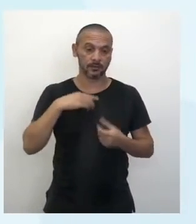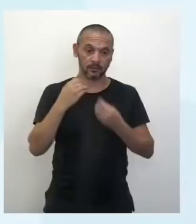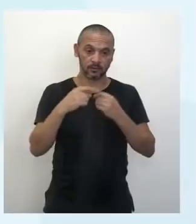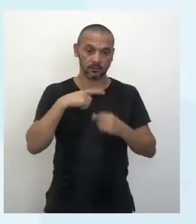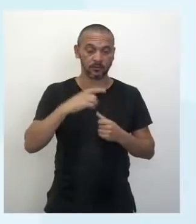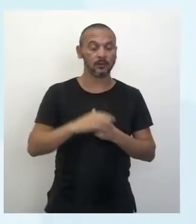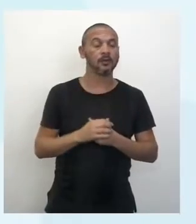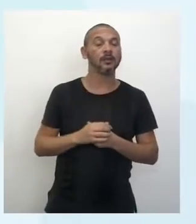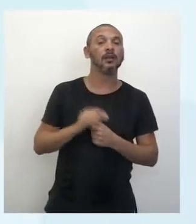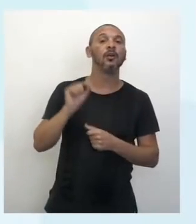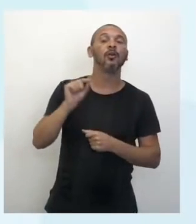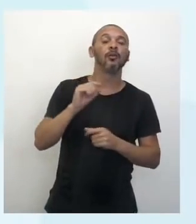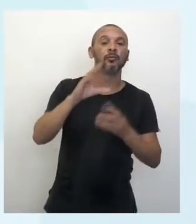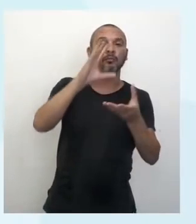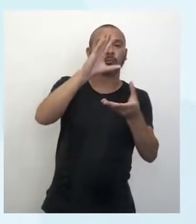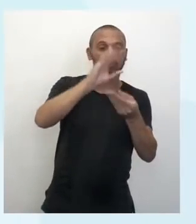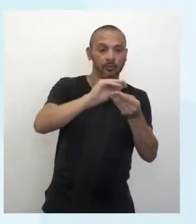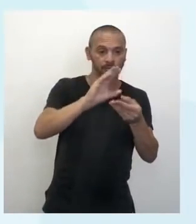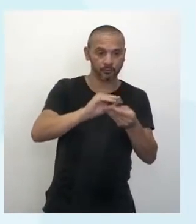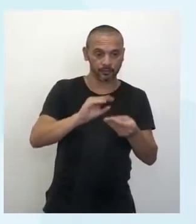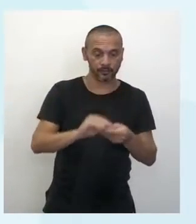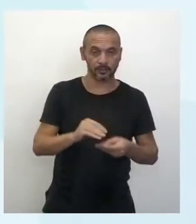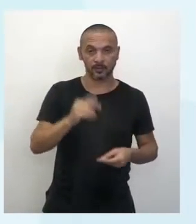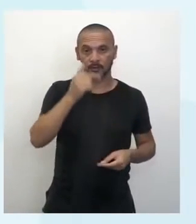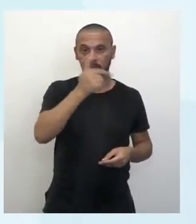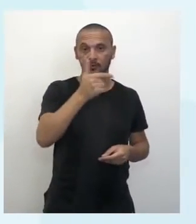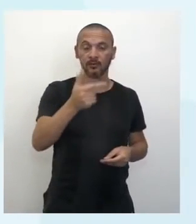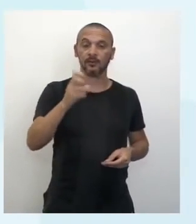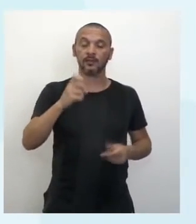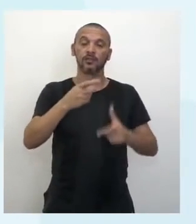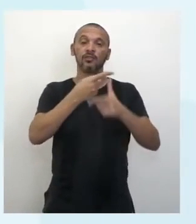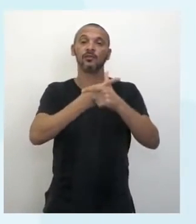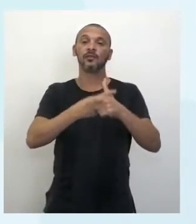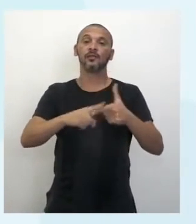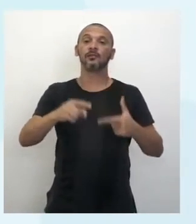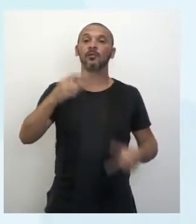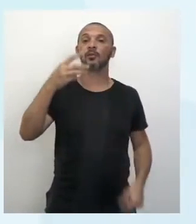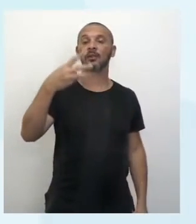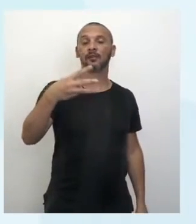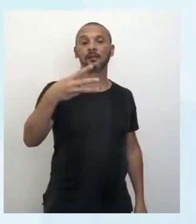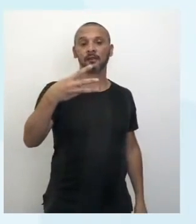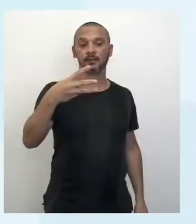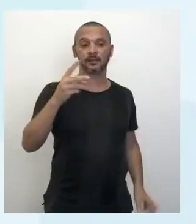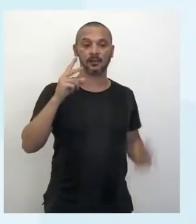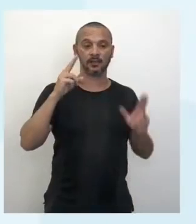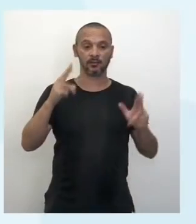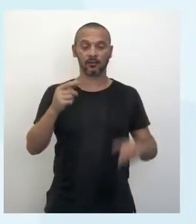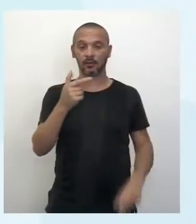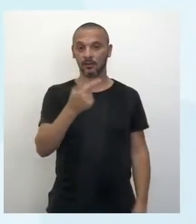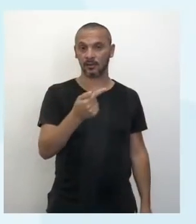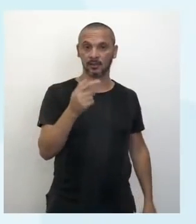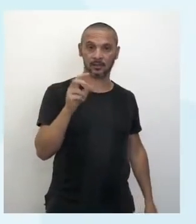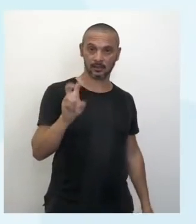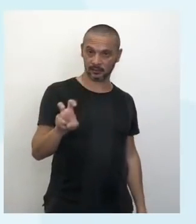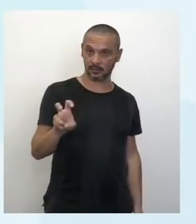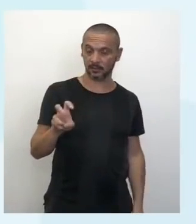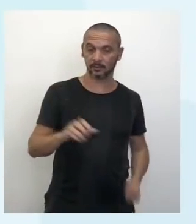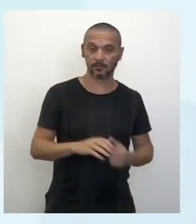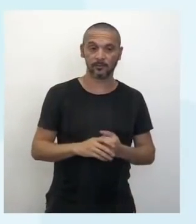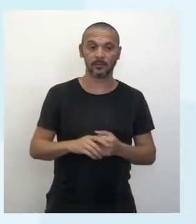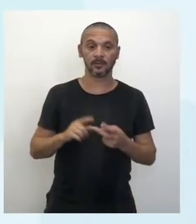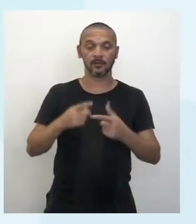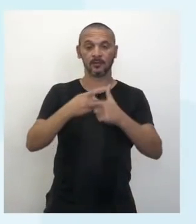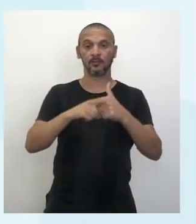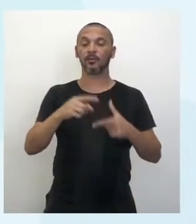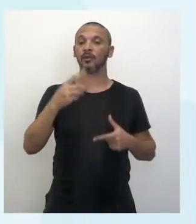daqui. Então, eu decomponho em fatores primos. Esse número é divisível por 3, ó, que vai dar 75. Eu vou dividir por